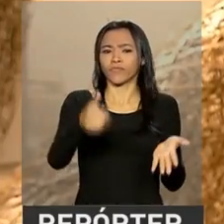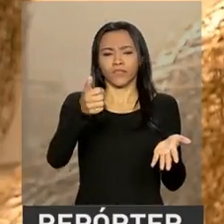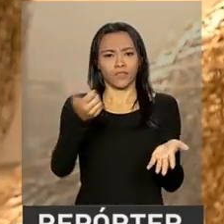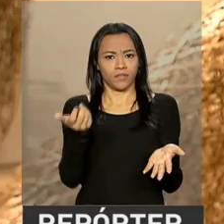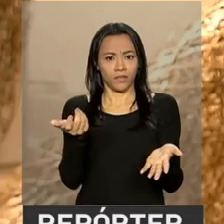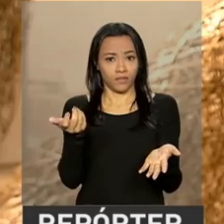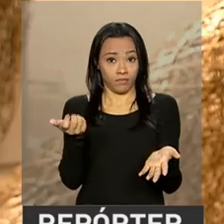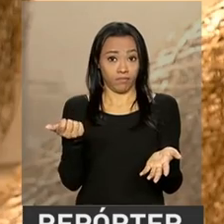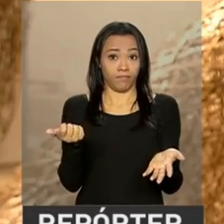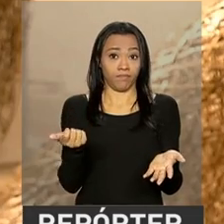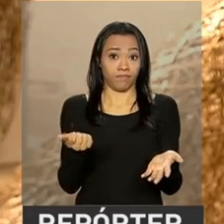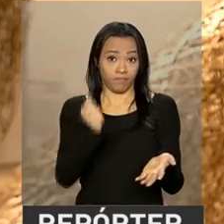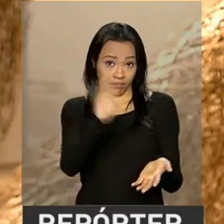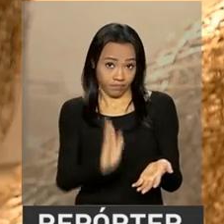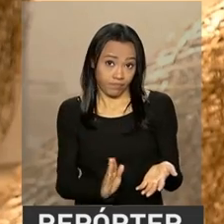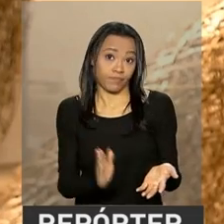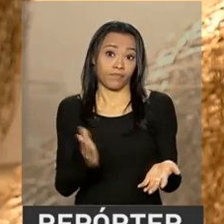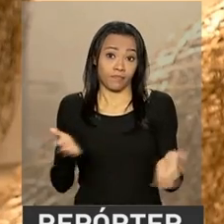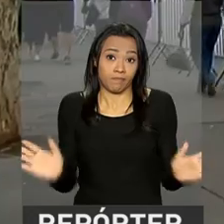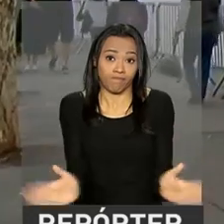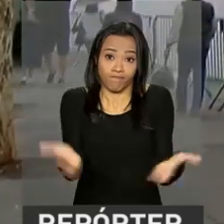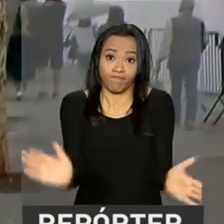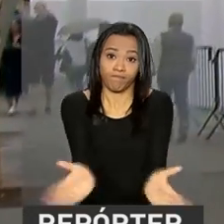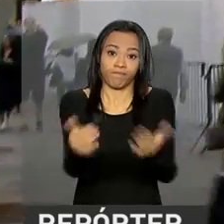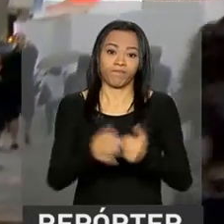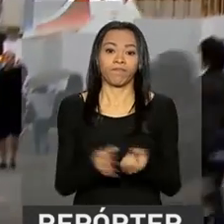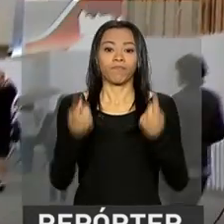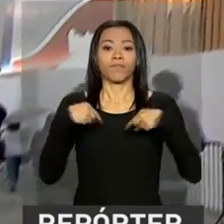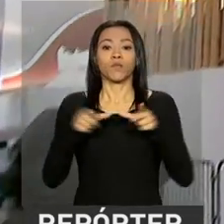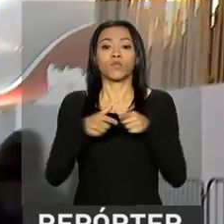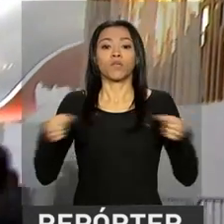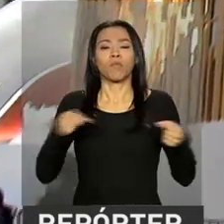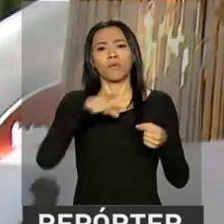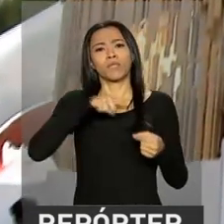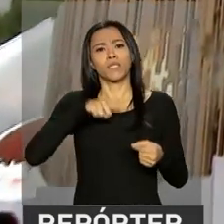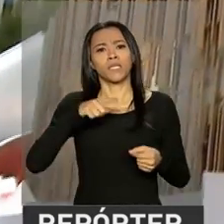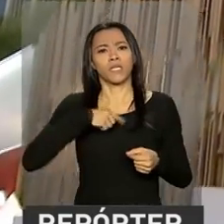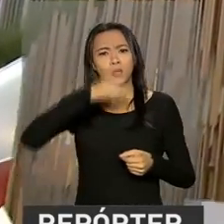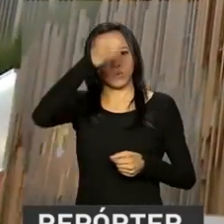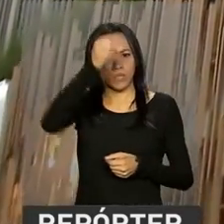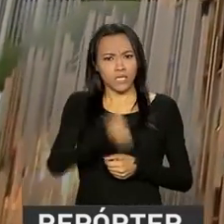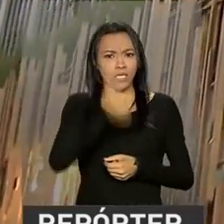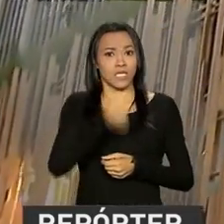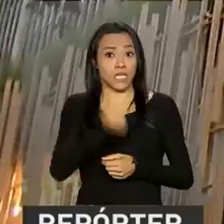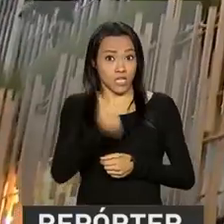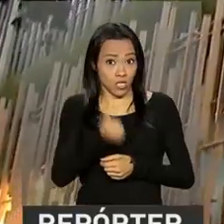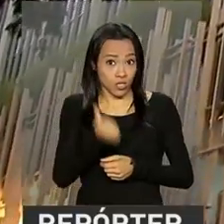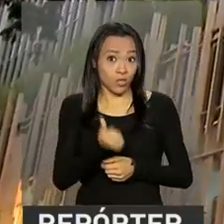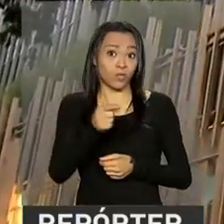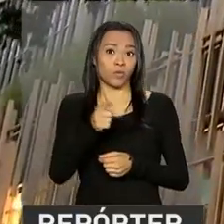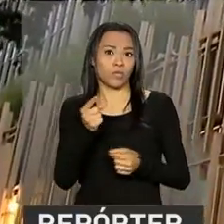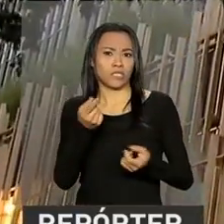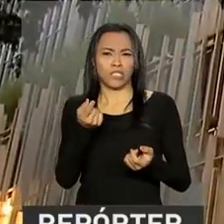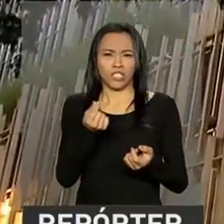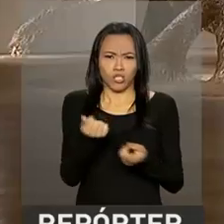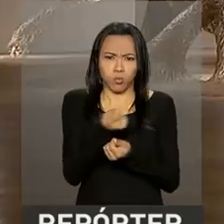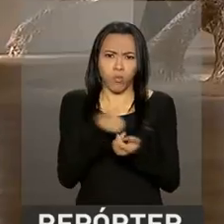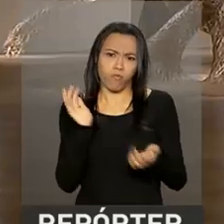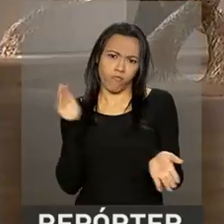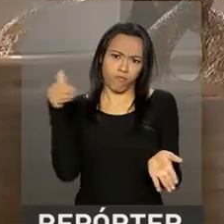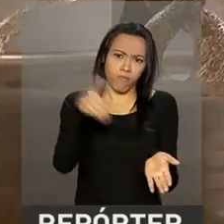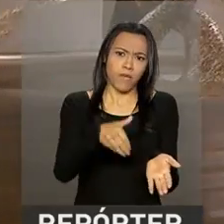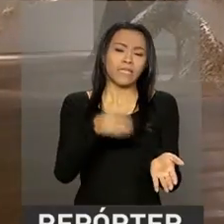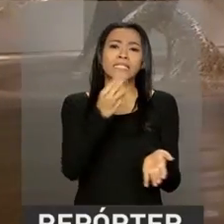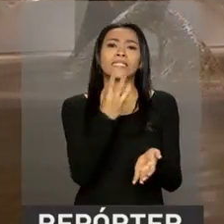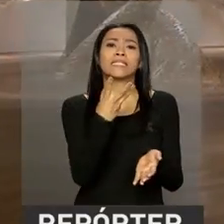mais investimentos o japão tem o sexto maior estoque de investimentos externos diretos no brasil com cerca de